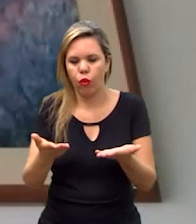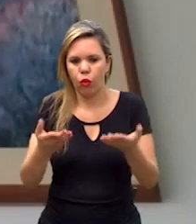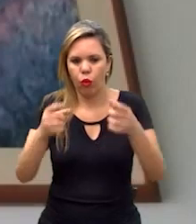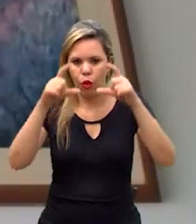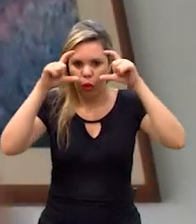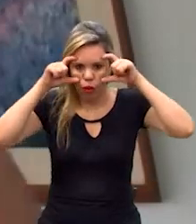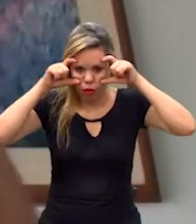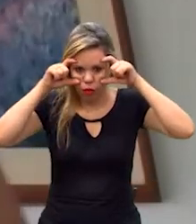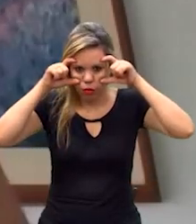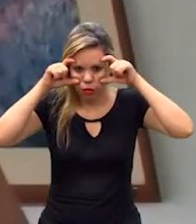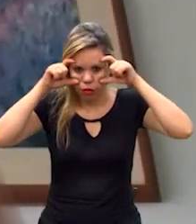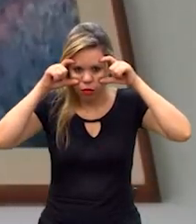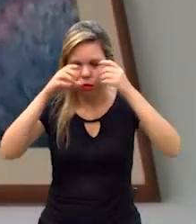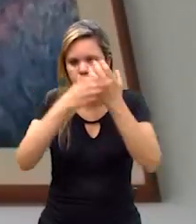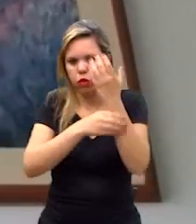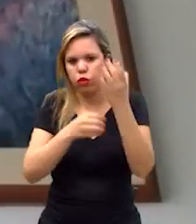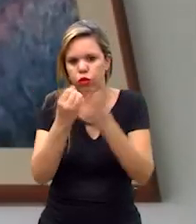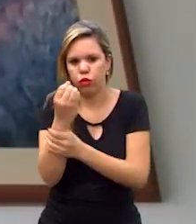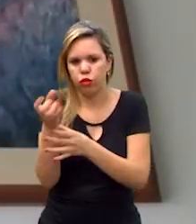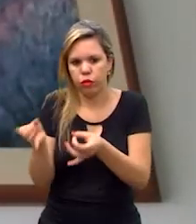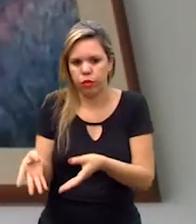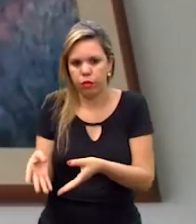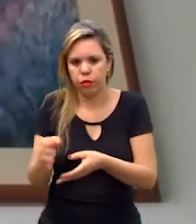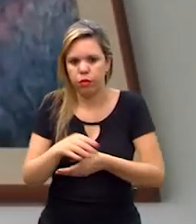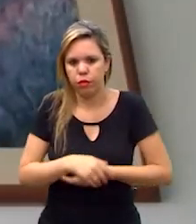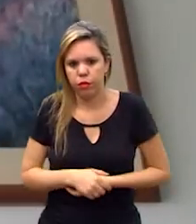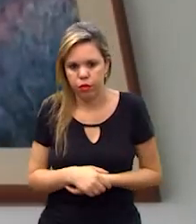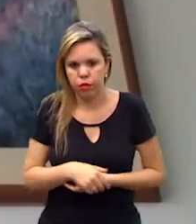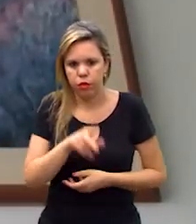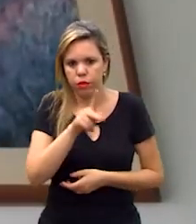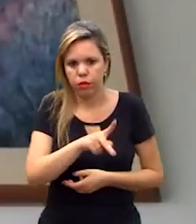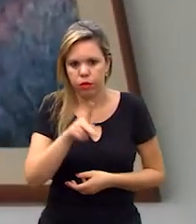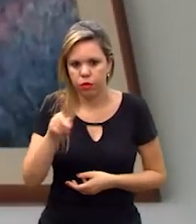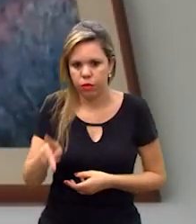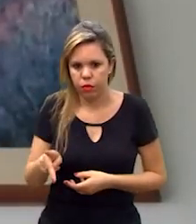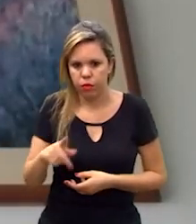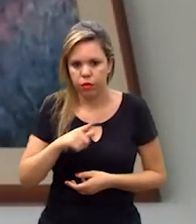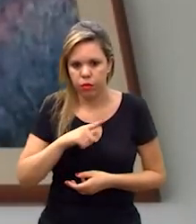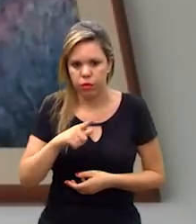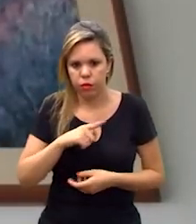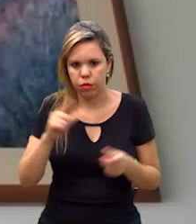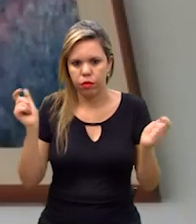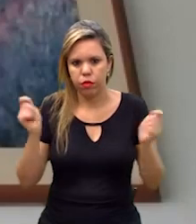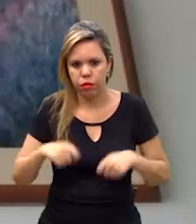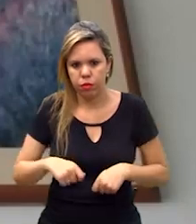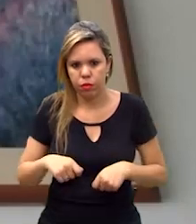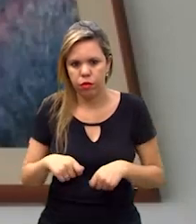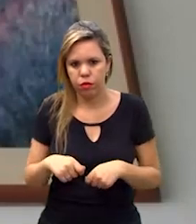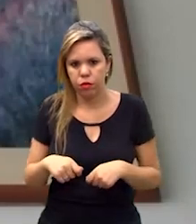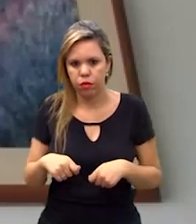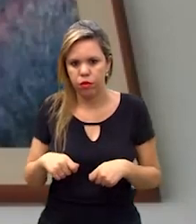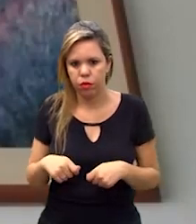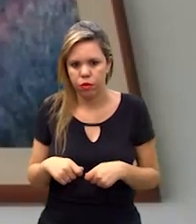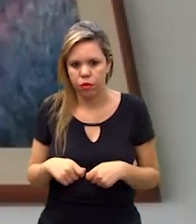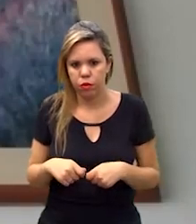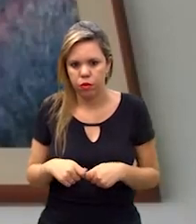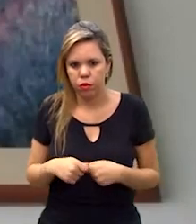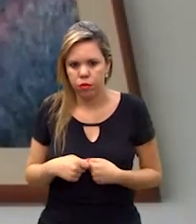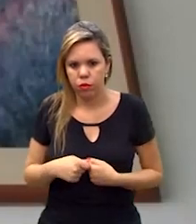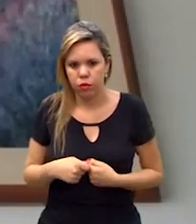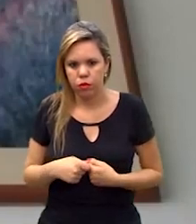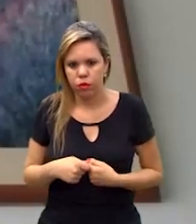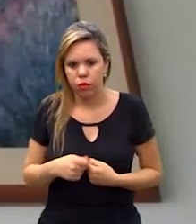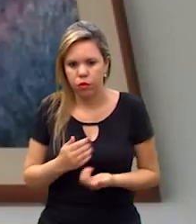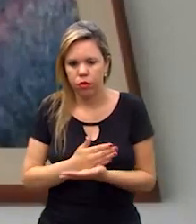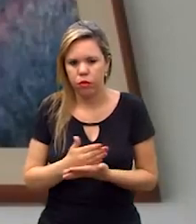fosse fornecido óculos e luvas descartáveis, para que os professores tivessem condição